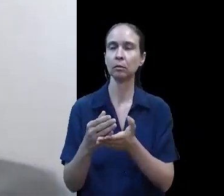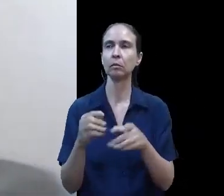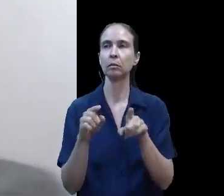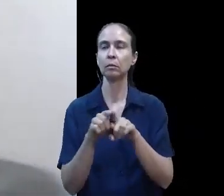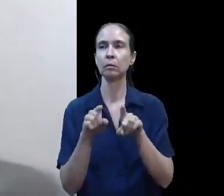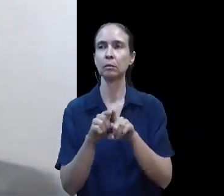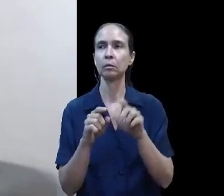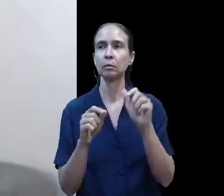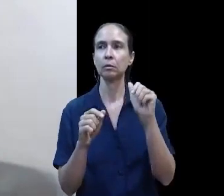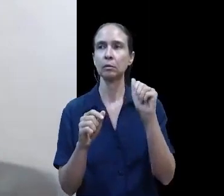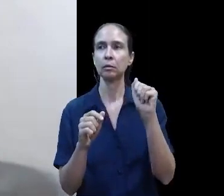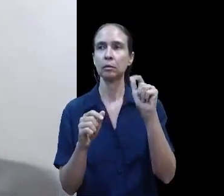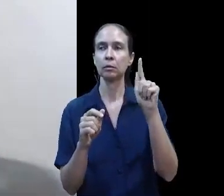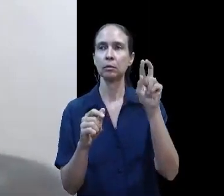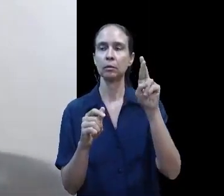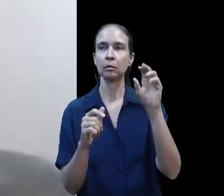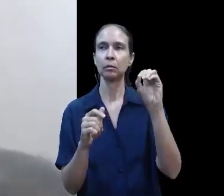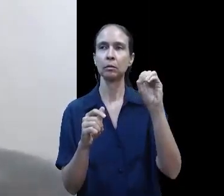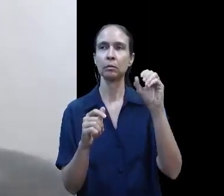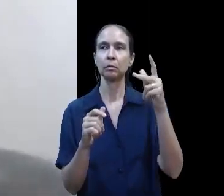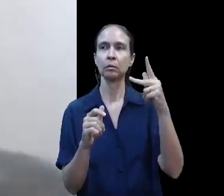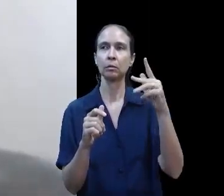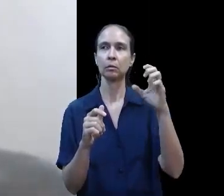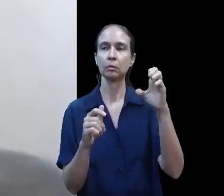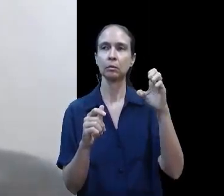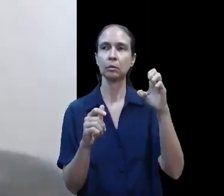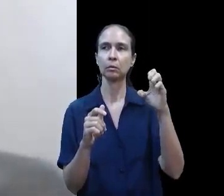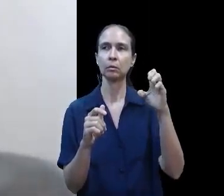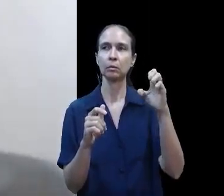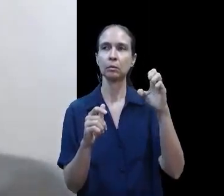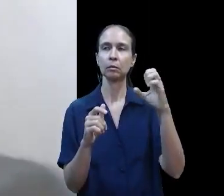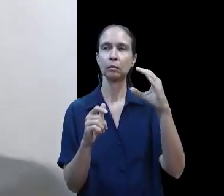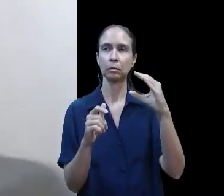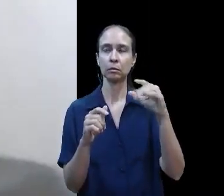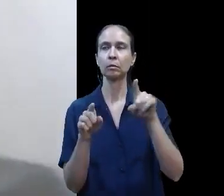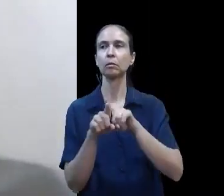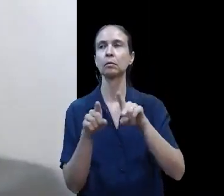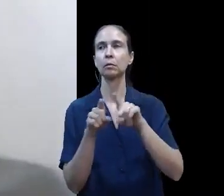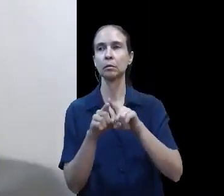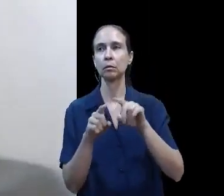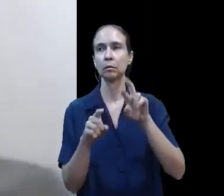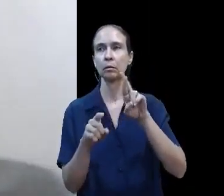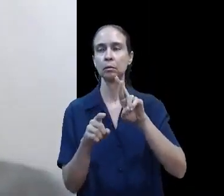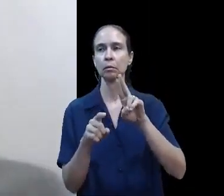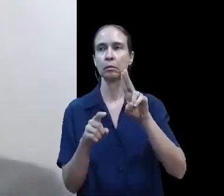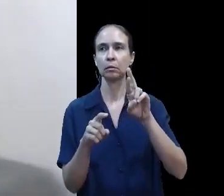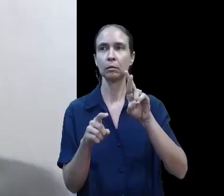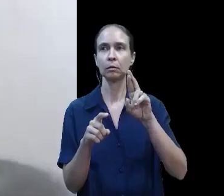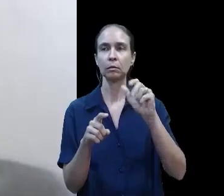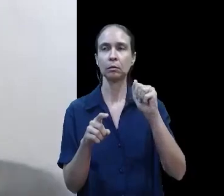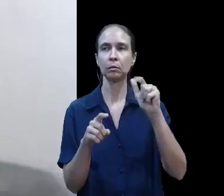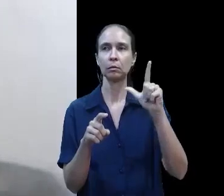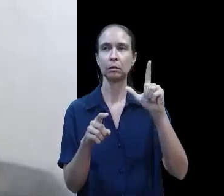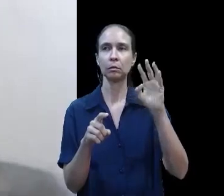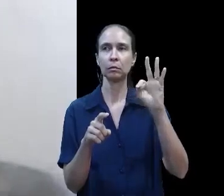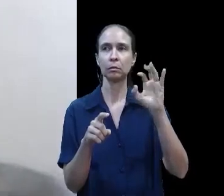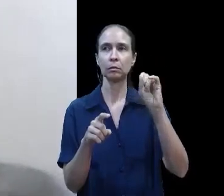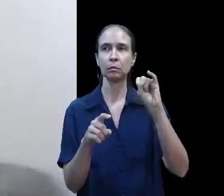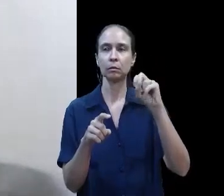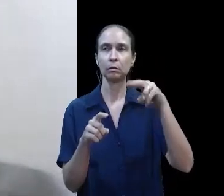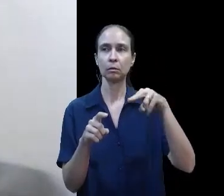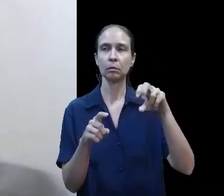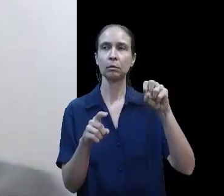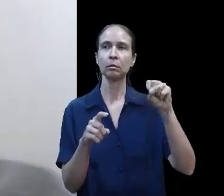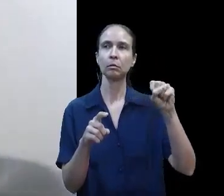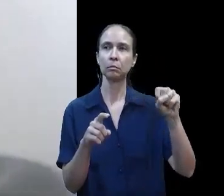ADAPEC e Rurotins. E nós criamos uma rede de parceiros aí, com a Superintendência